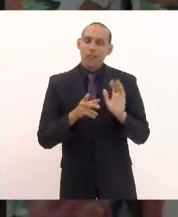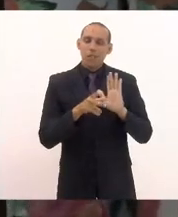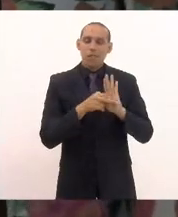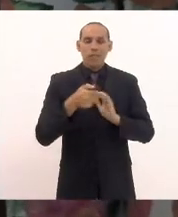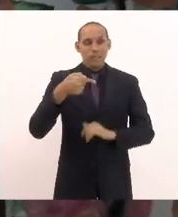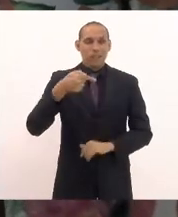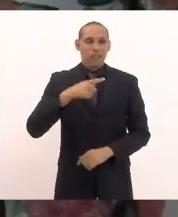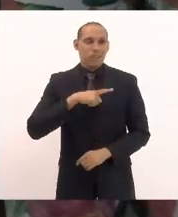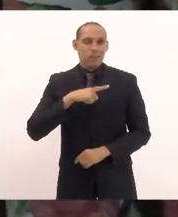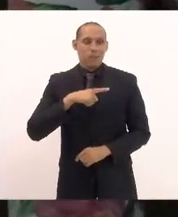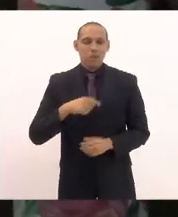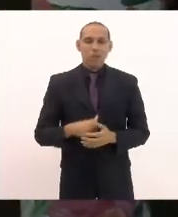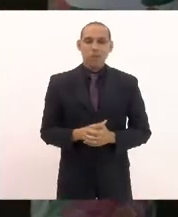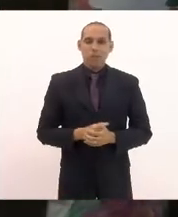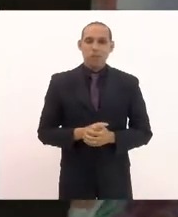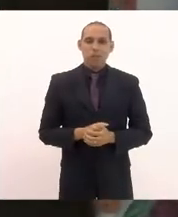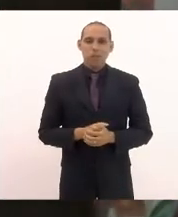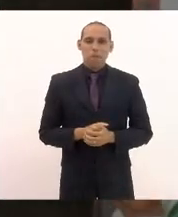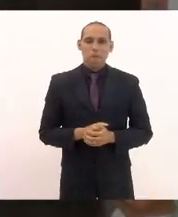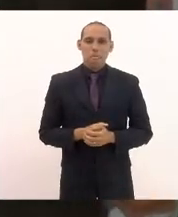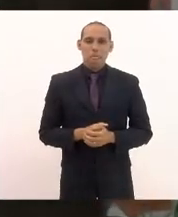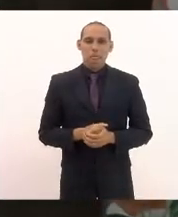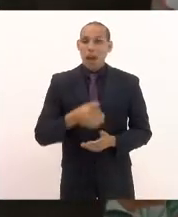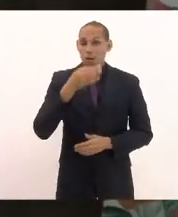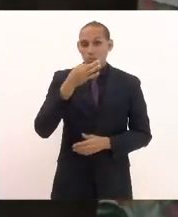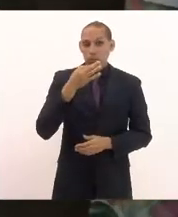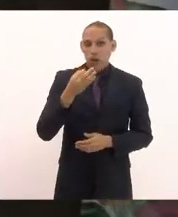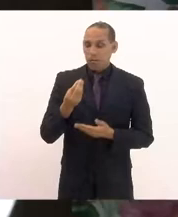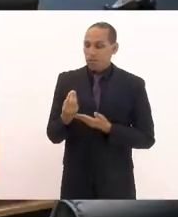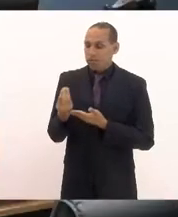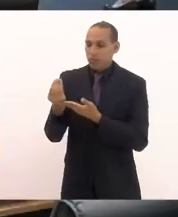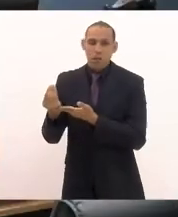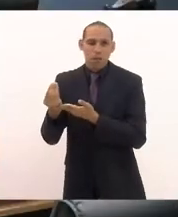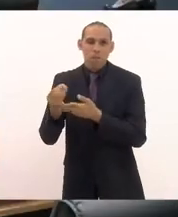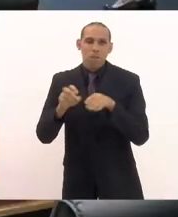7 emendas, e parecer será entregue à mesa.